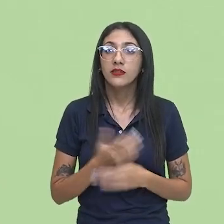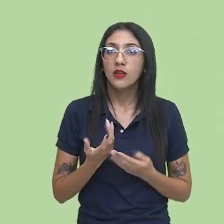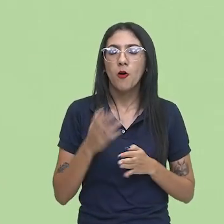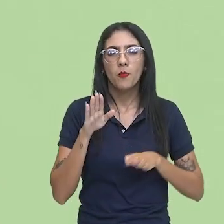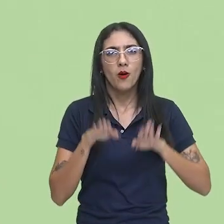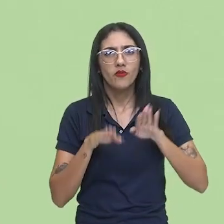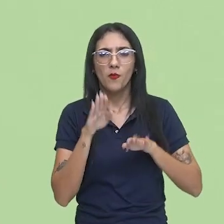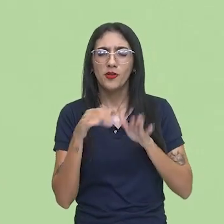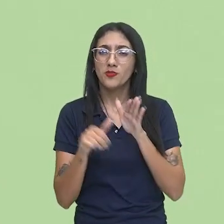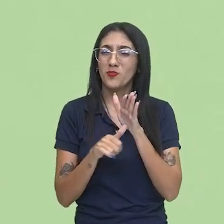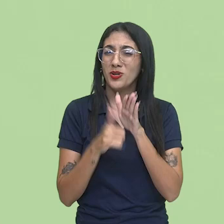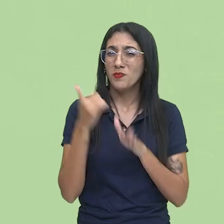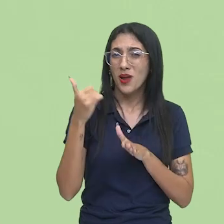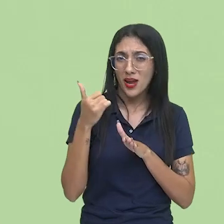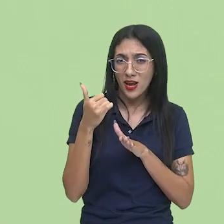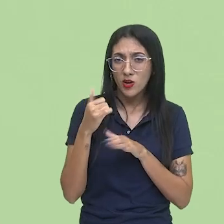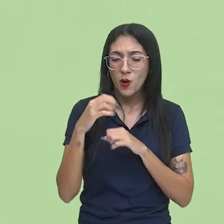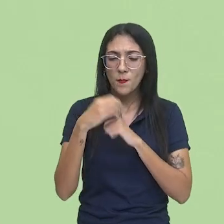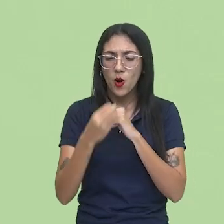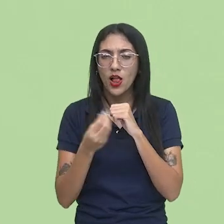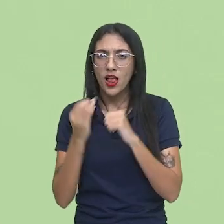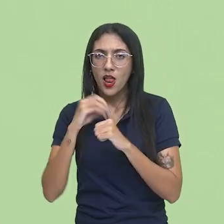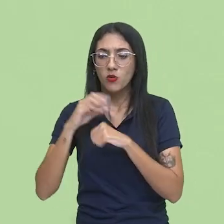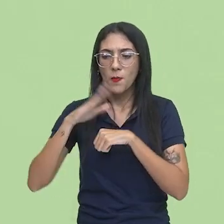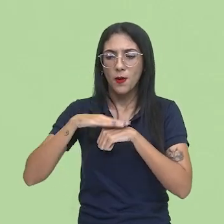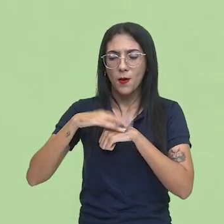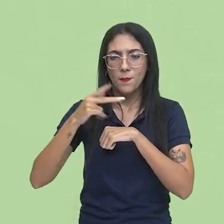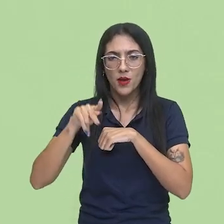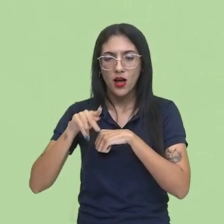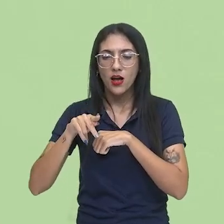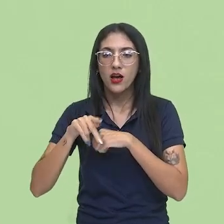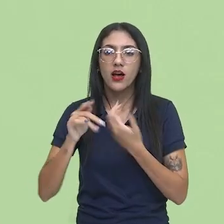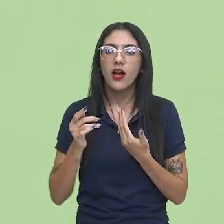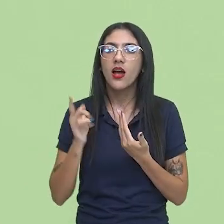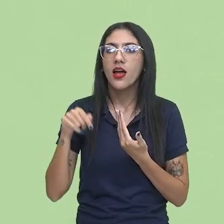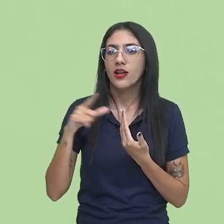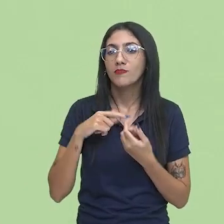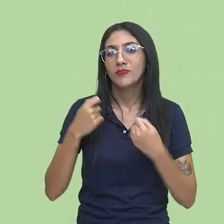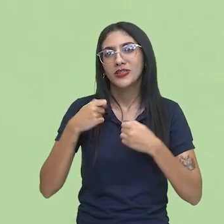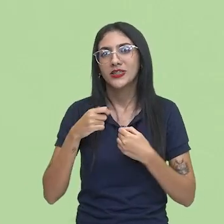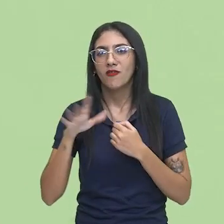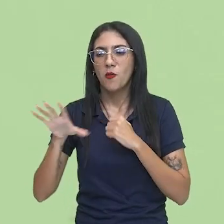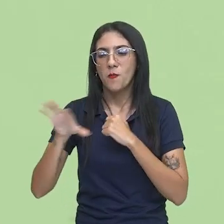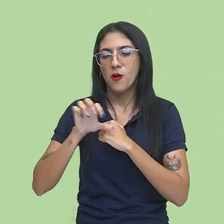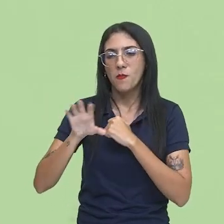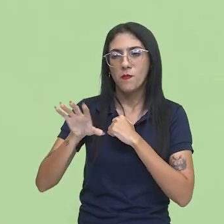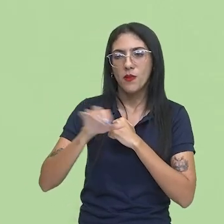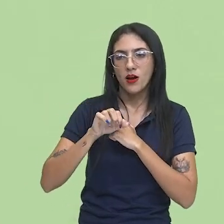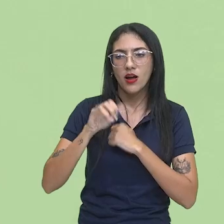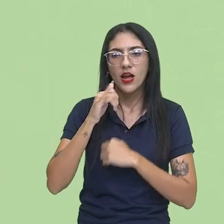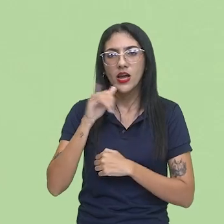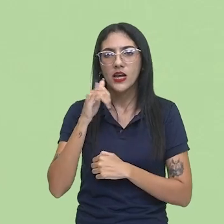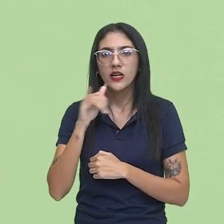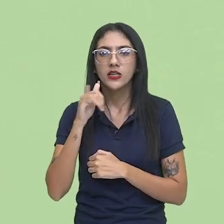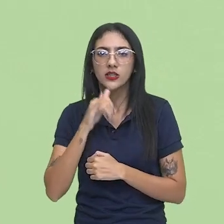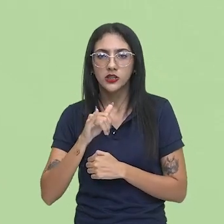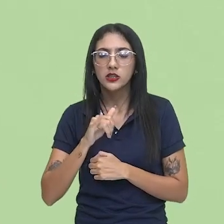provavelmente os primeiros seres autotróficos, eles vinham desse processo, né? Obtinham a sua energia através